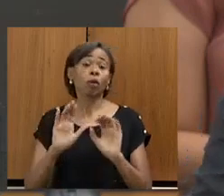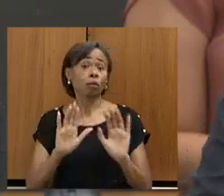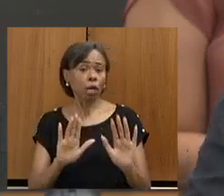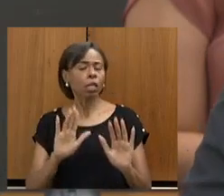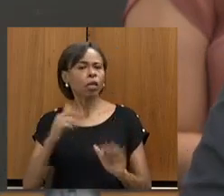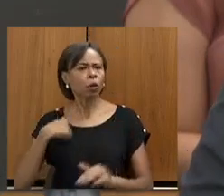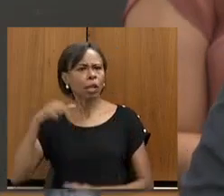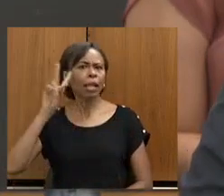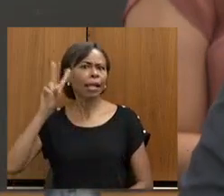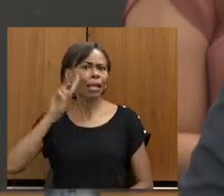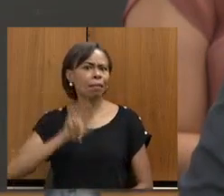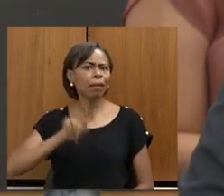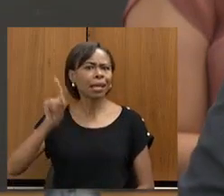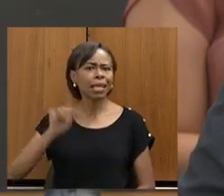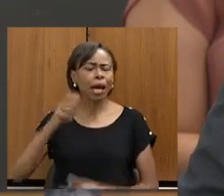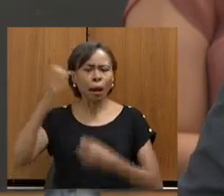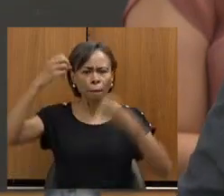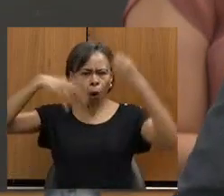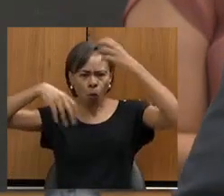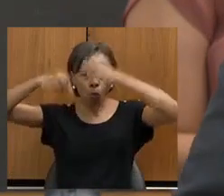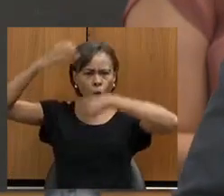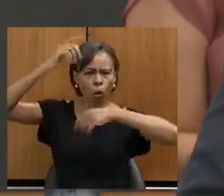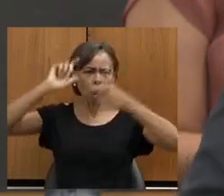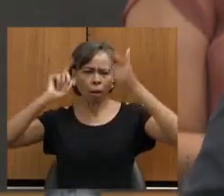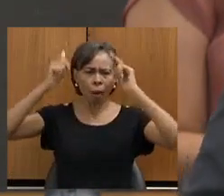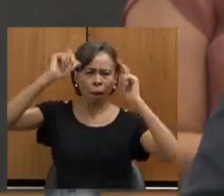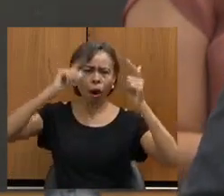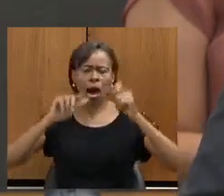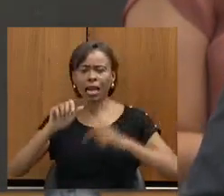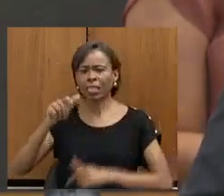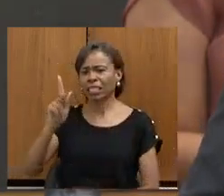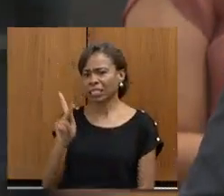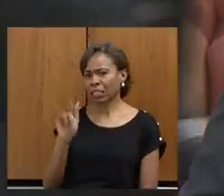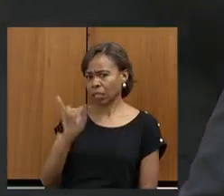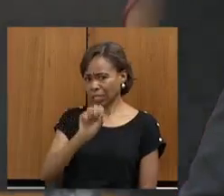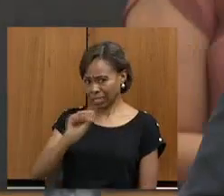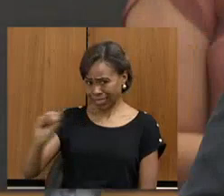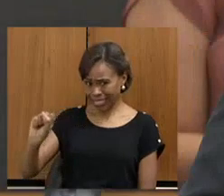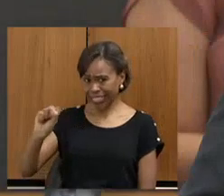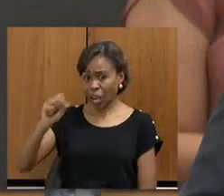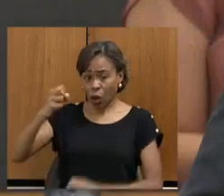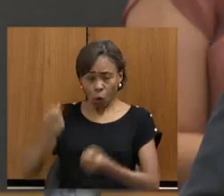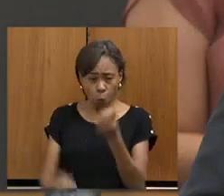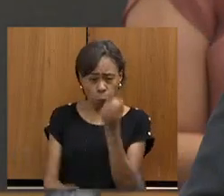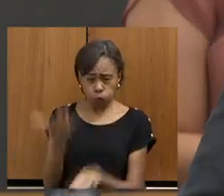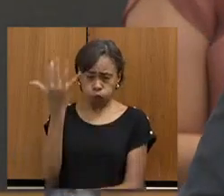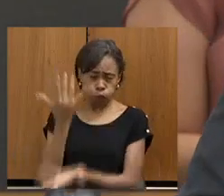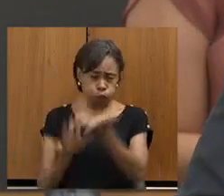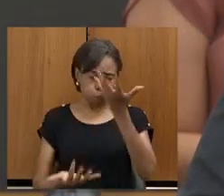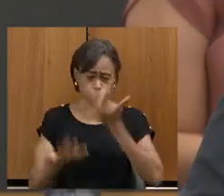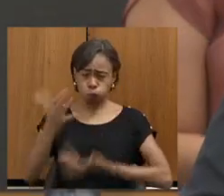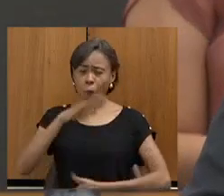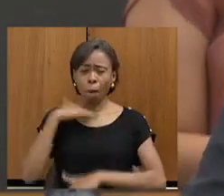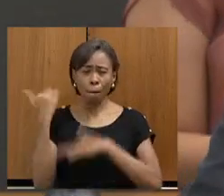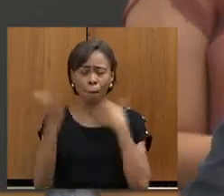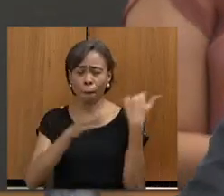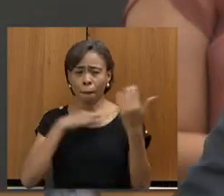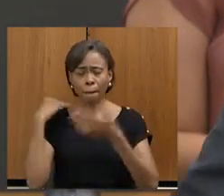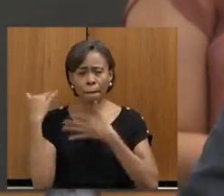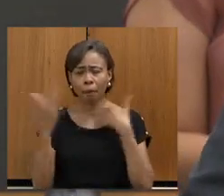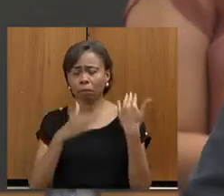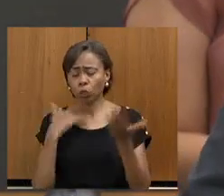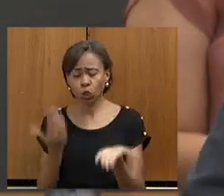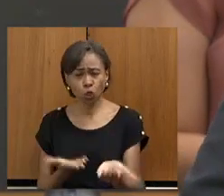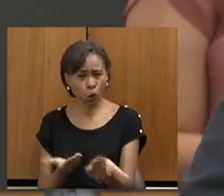acidente da Boate Kiss, que nós tivemos lá um incêndio, que ceifaram vidas de centenas de jovens que estavam ali dentro,